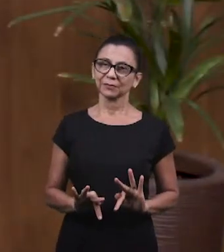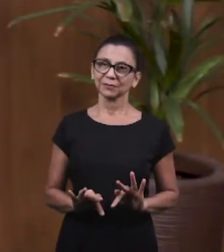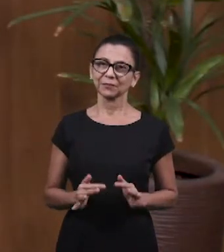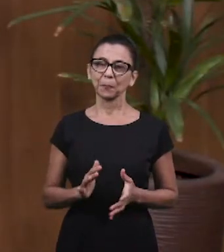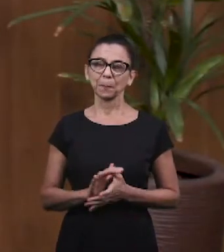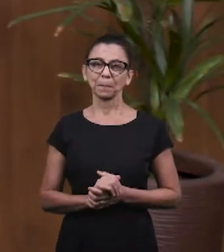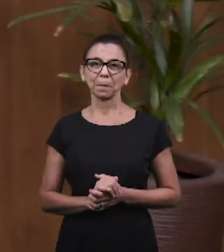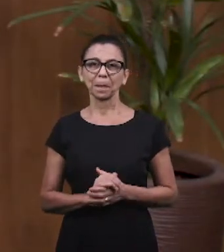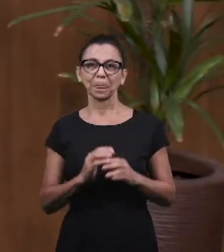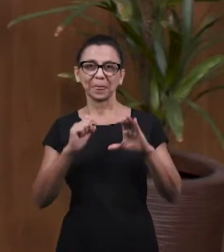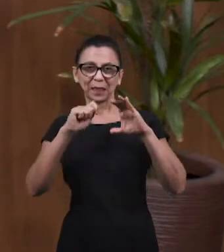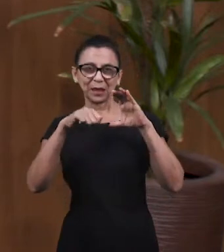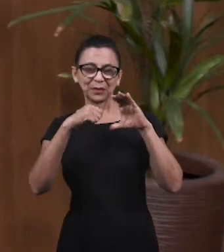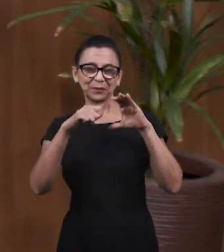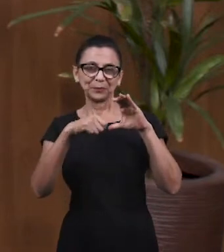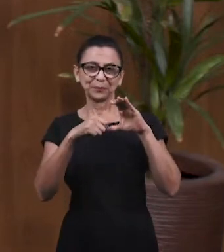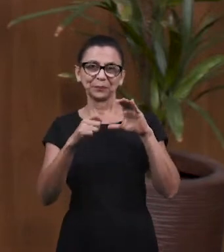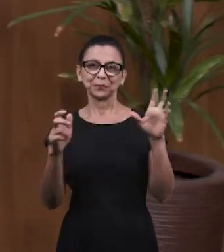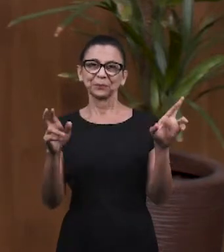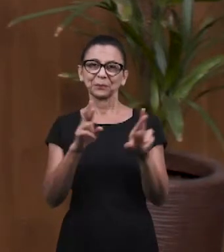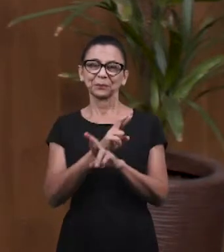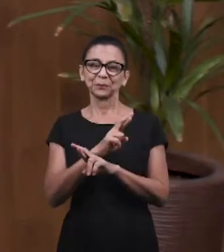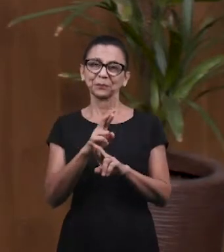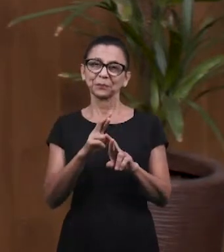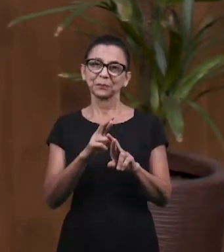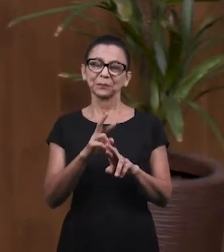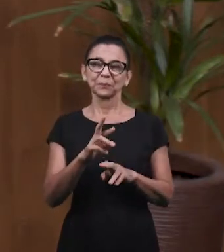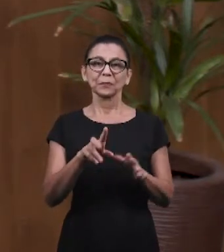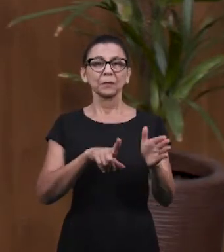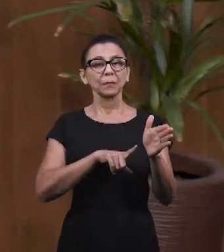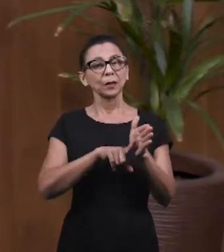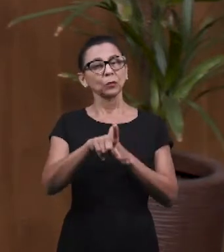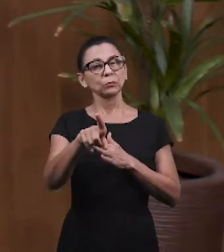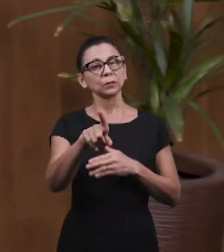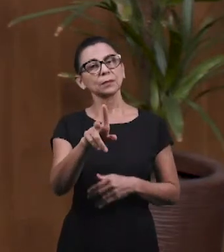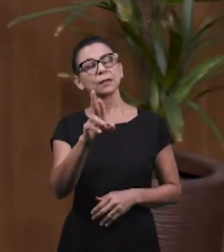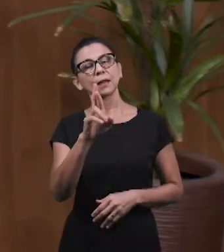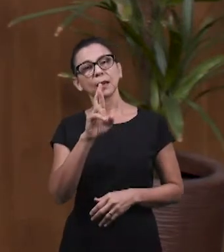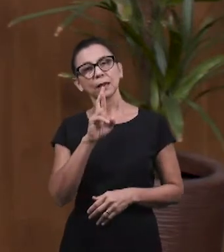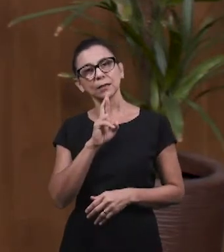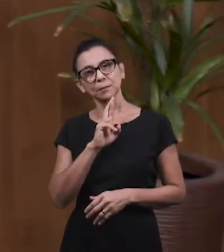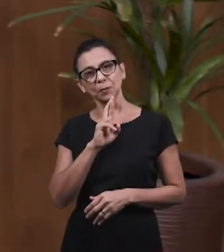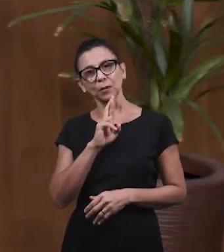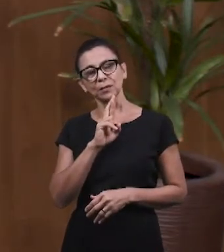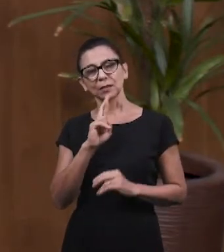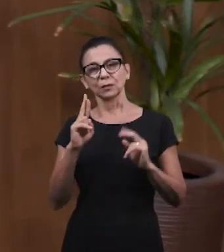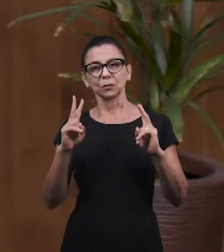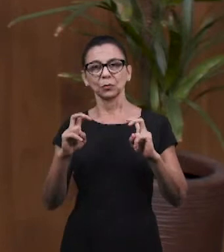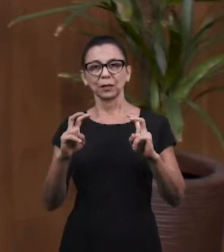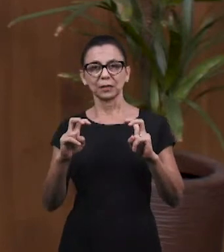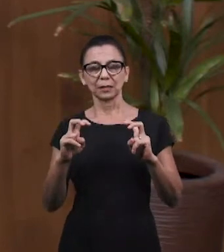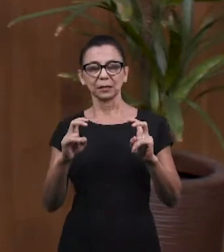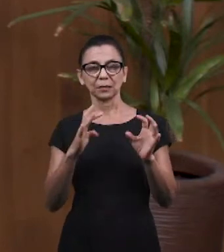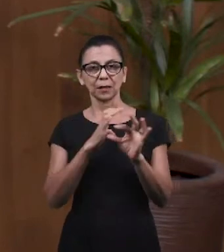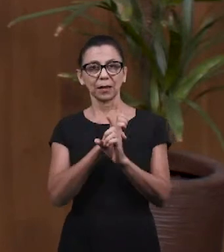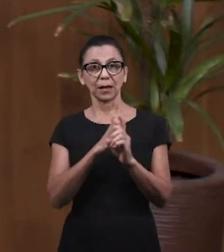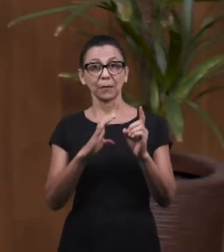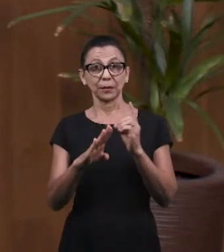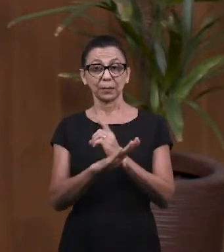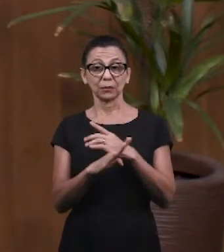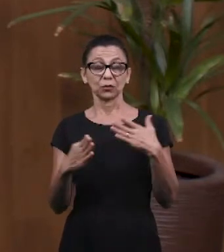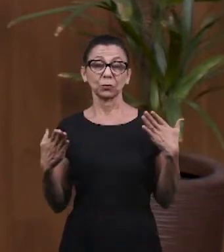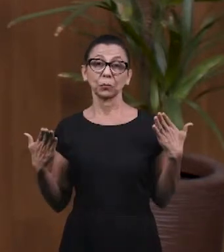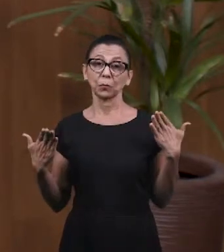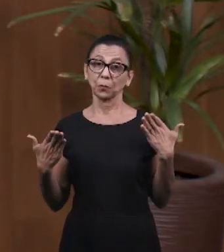apresentação dos nossos vídeos relacionados às respostas às perguntas feitas para o assunto desta Escola Bíblica Dominical